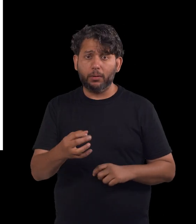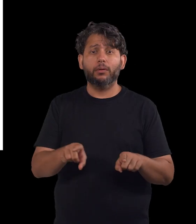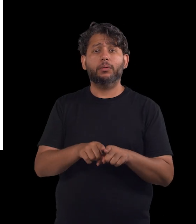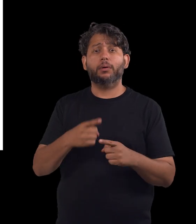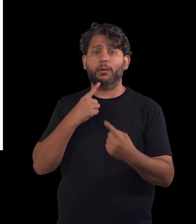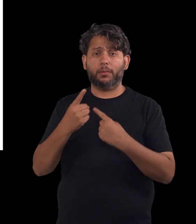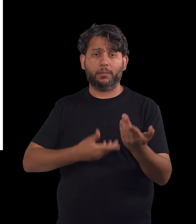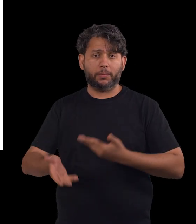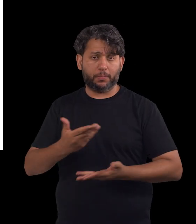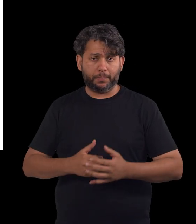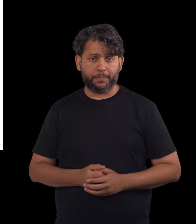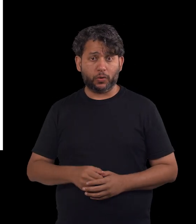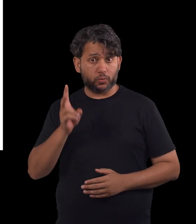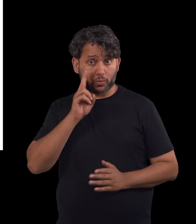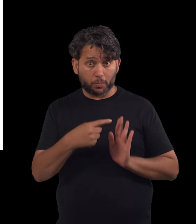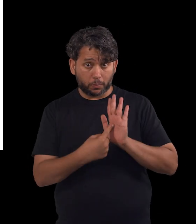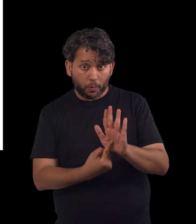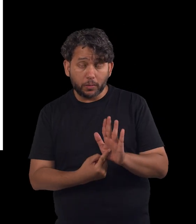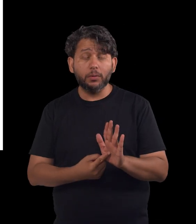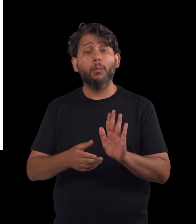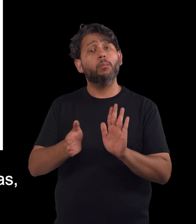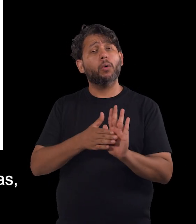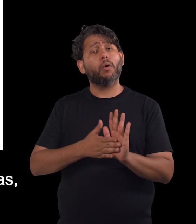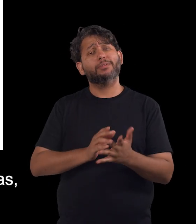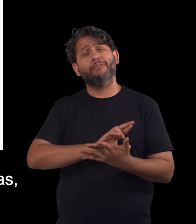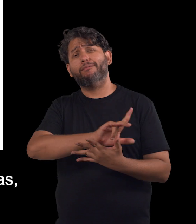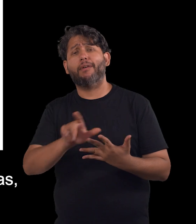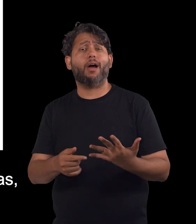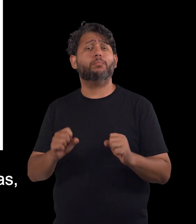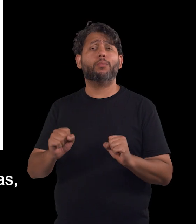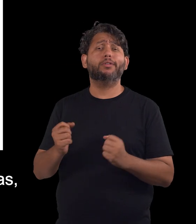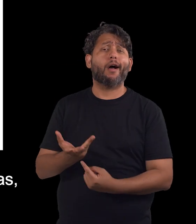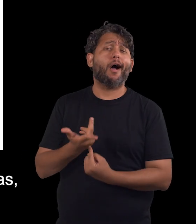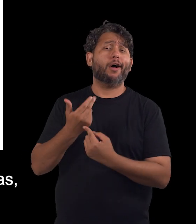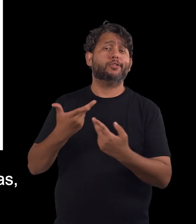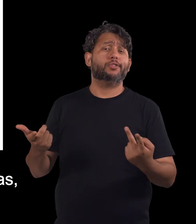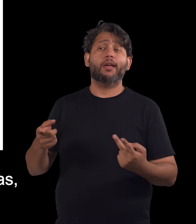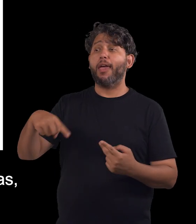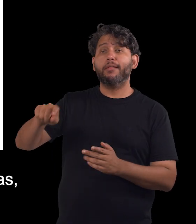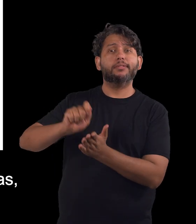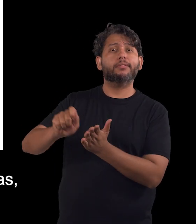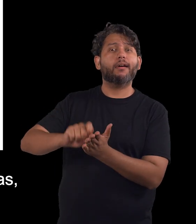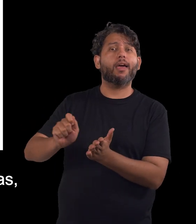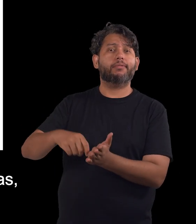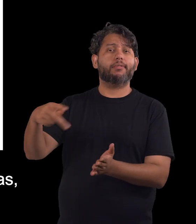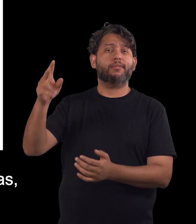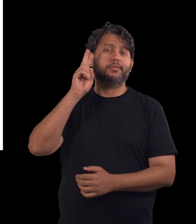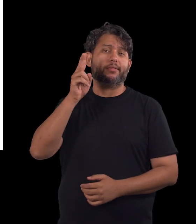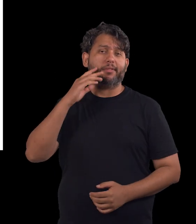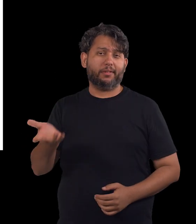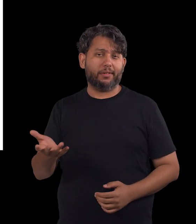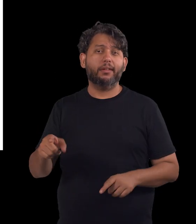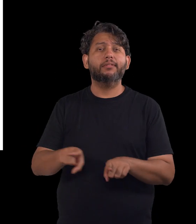temática ambiental. A partir da história, podem ser propostas produções artísticas, reescritas